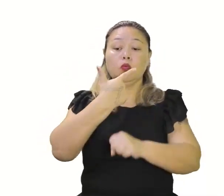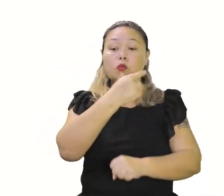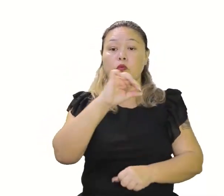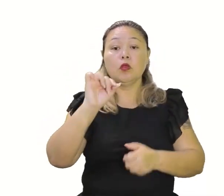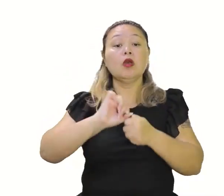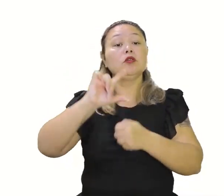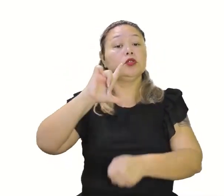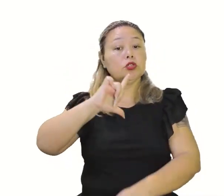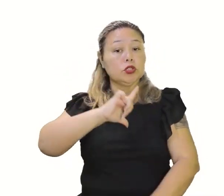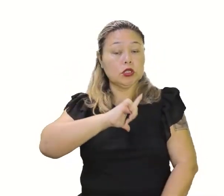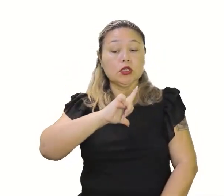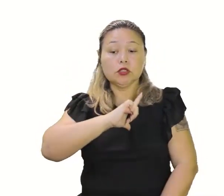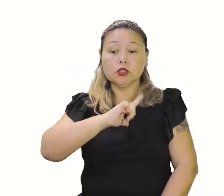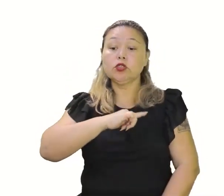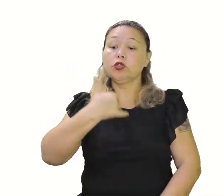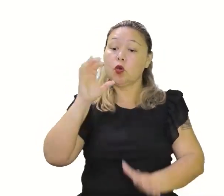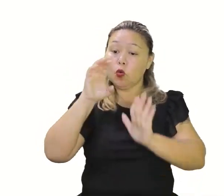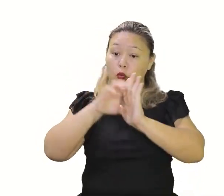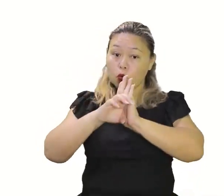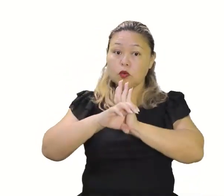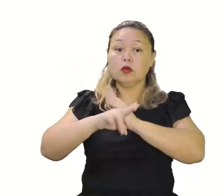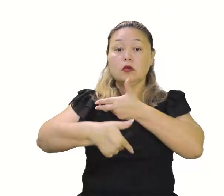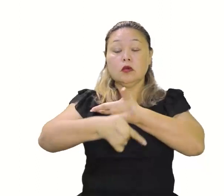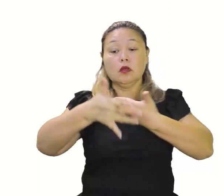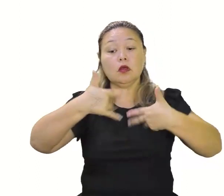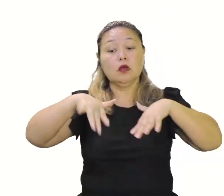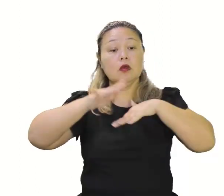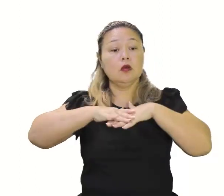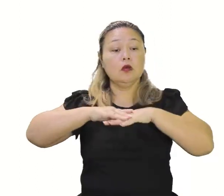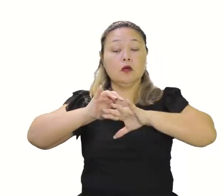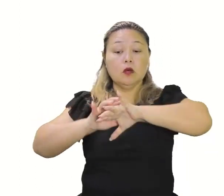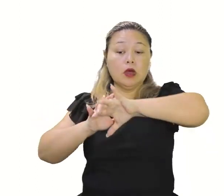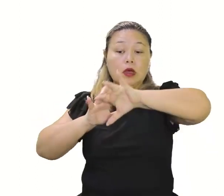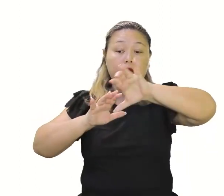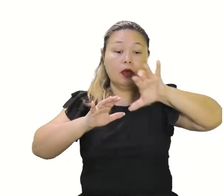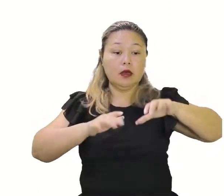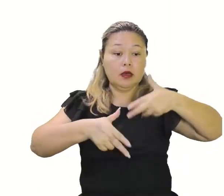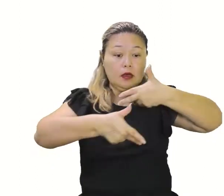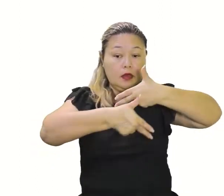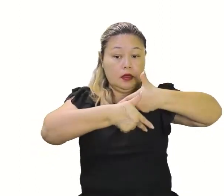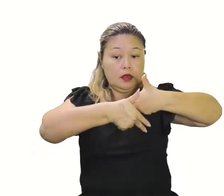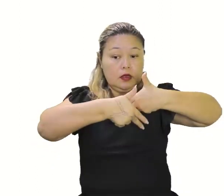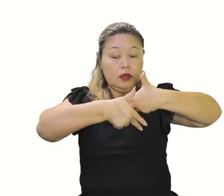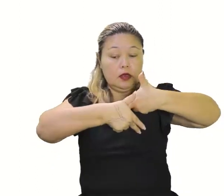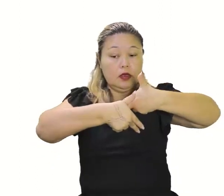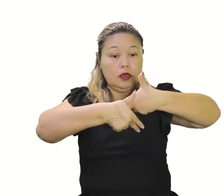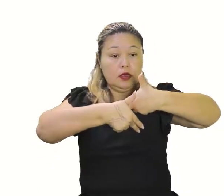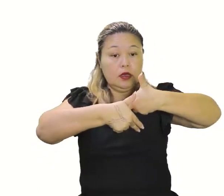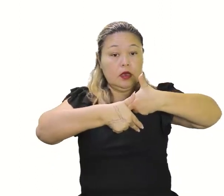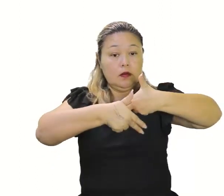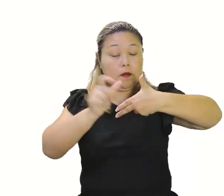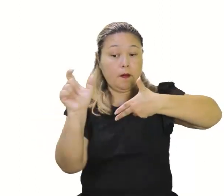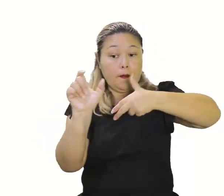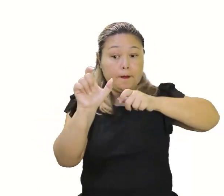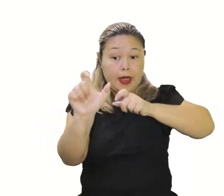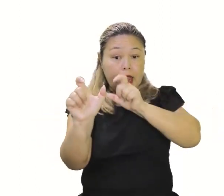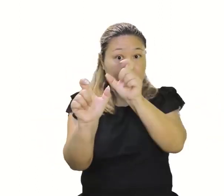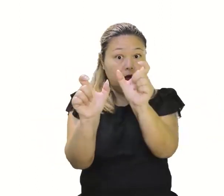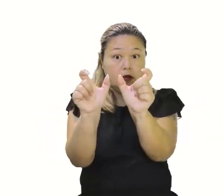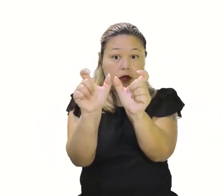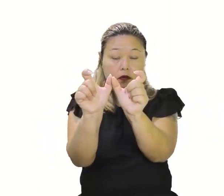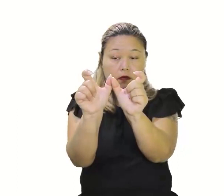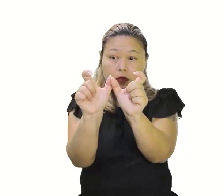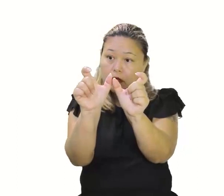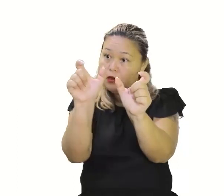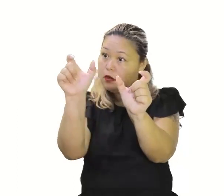isso. A etnomatemática é separado por palavras aqui, né? A gente vai ver aqui, ó, que